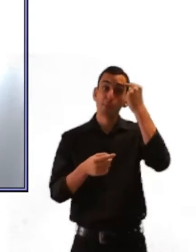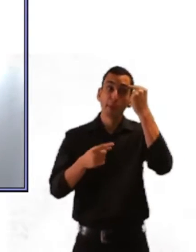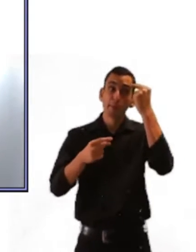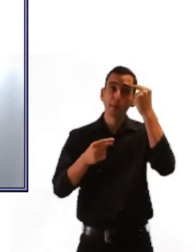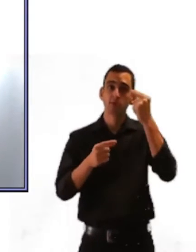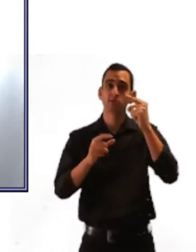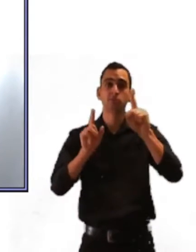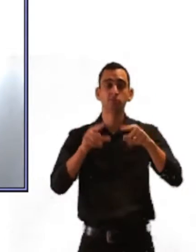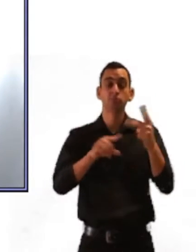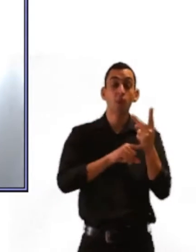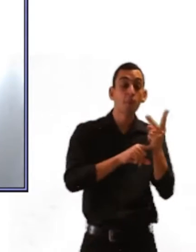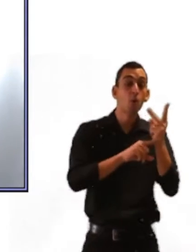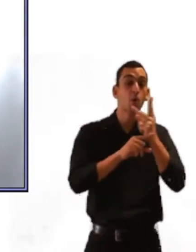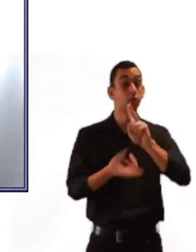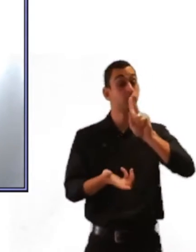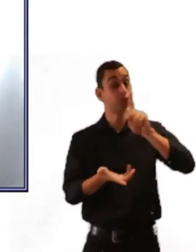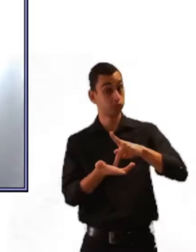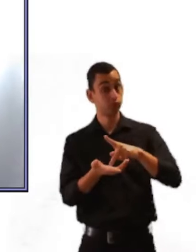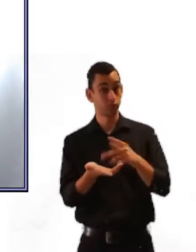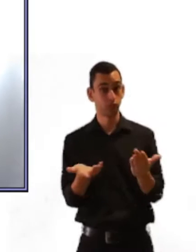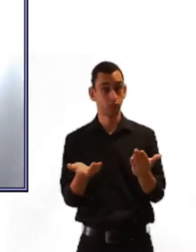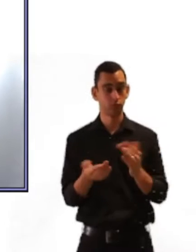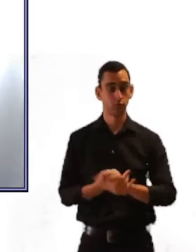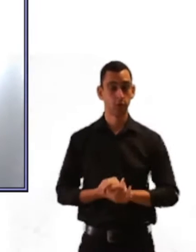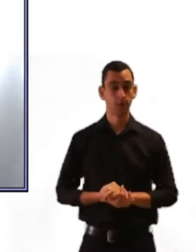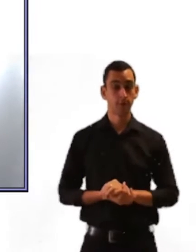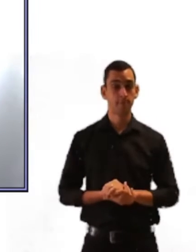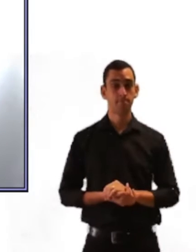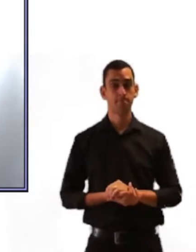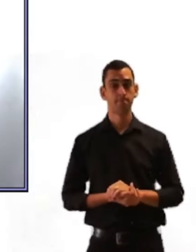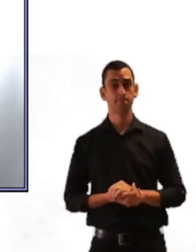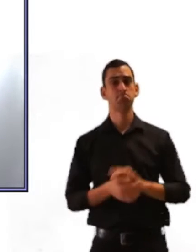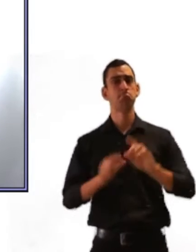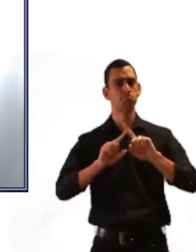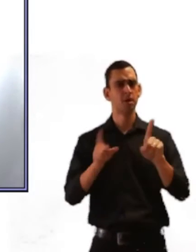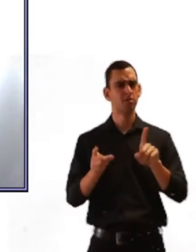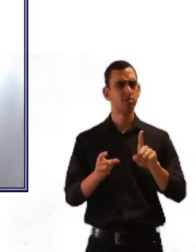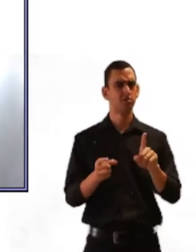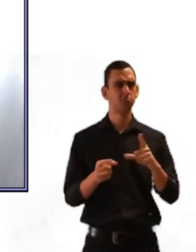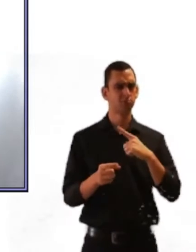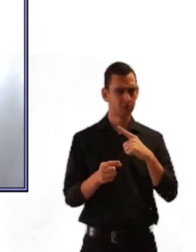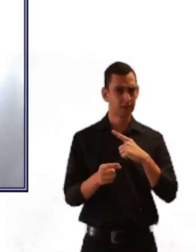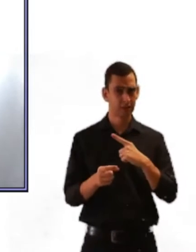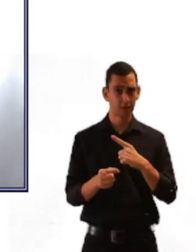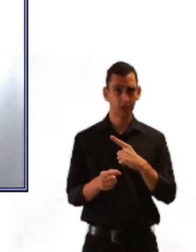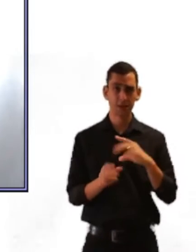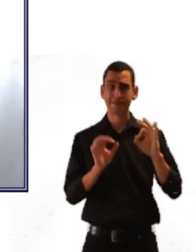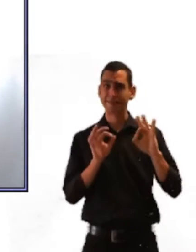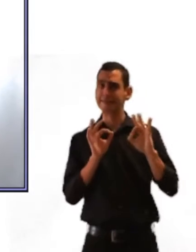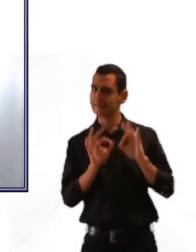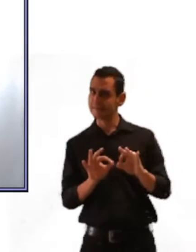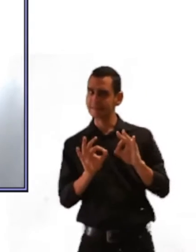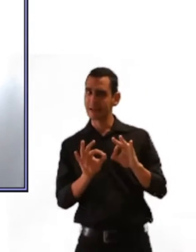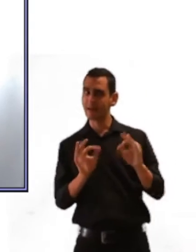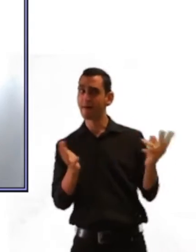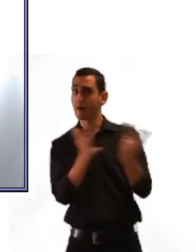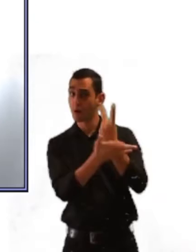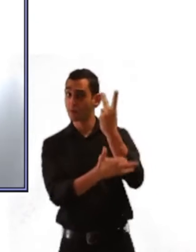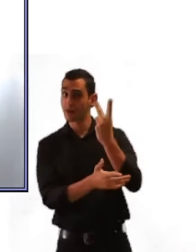da verdade. Mas isso efetivamente acontece na prática? Essa é a